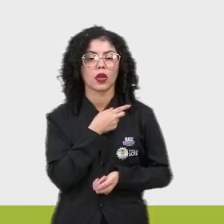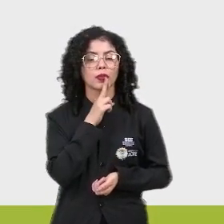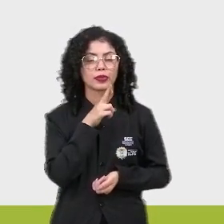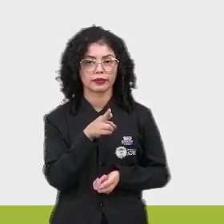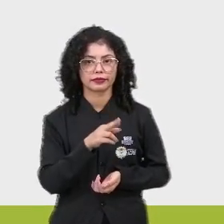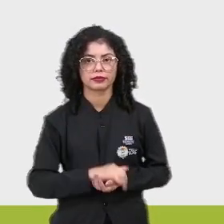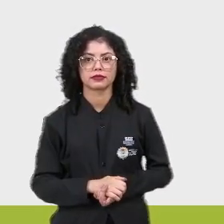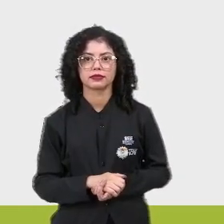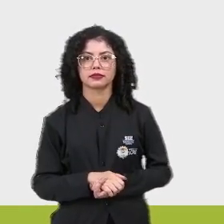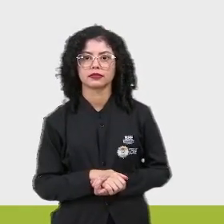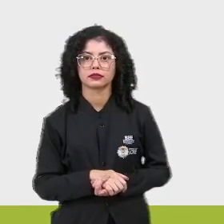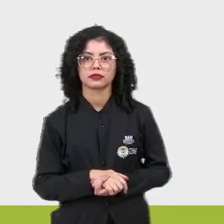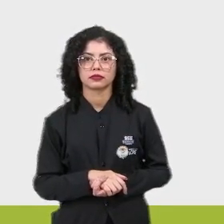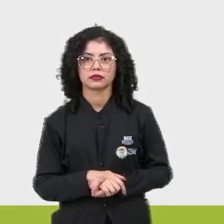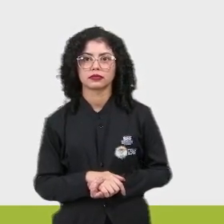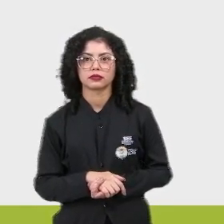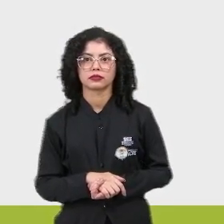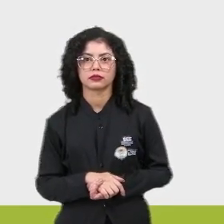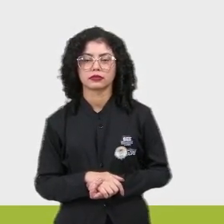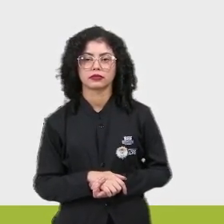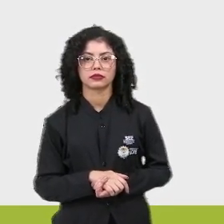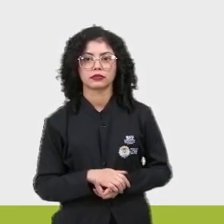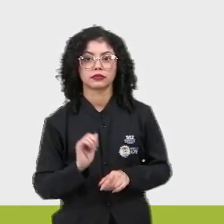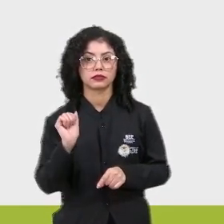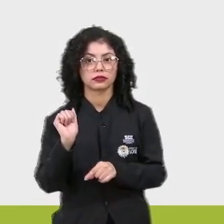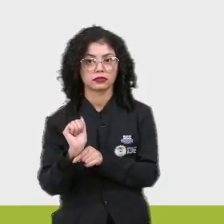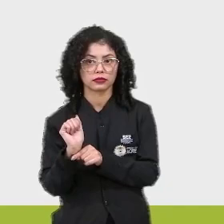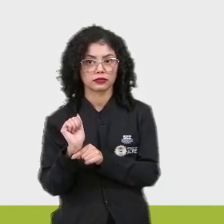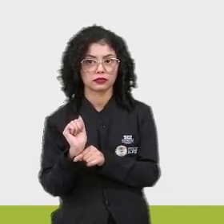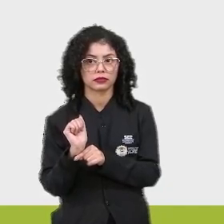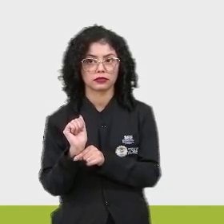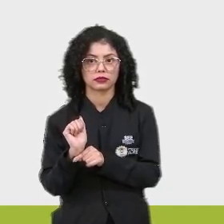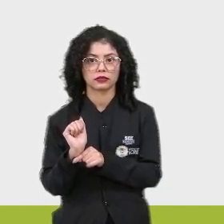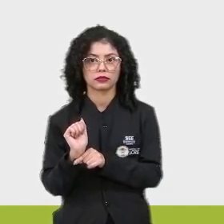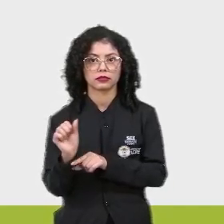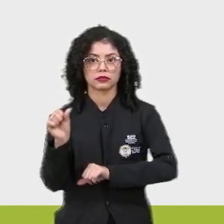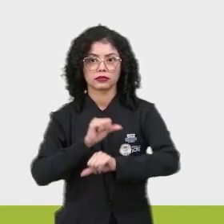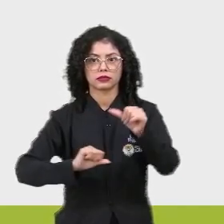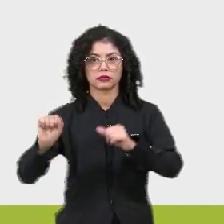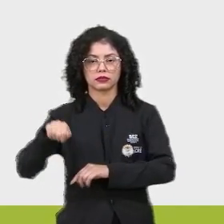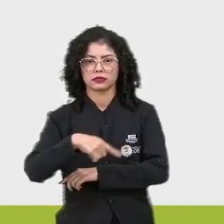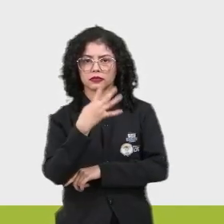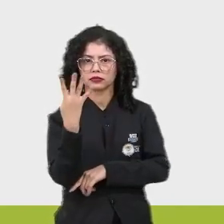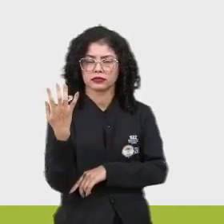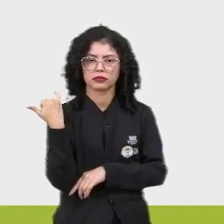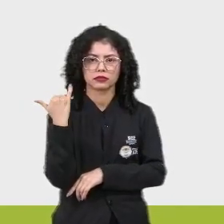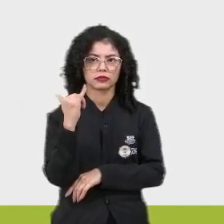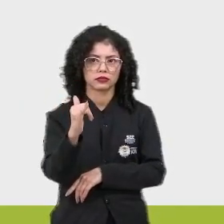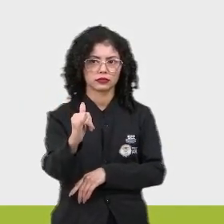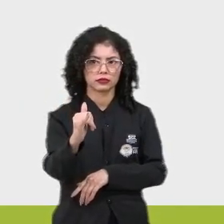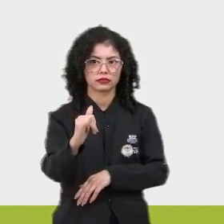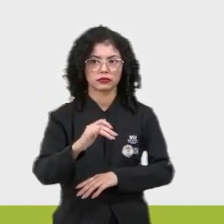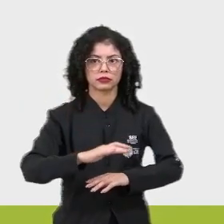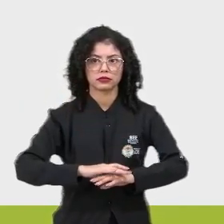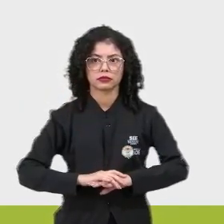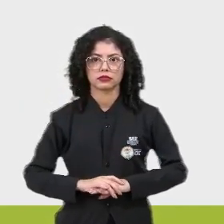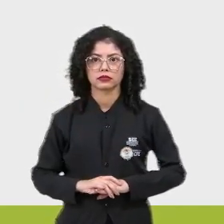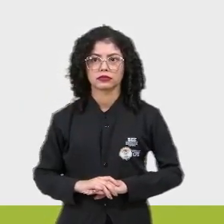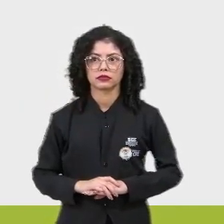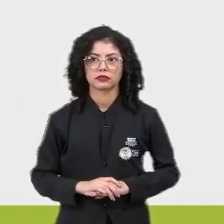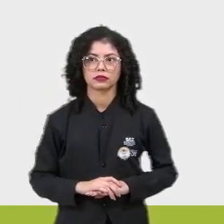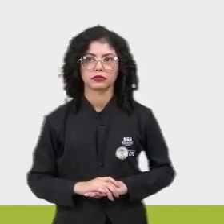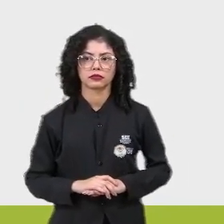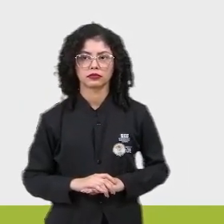questão. Então, na alternativa A, vai dizer que ela está inversa